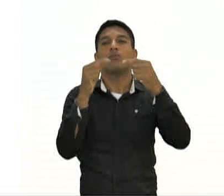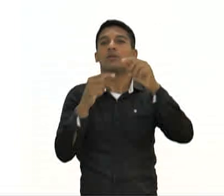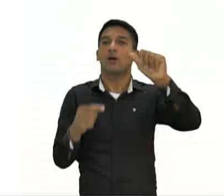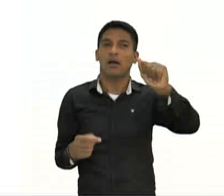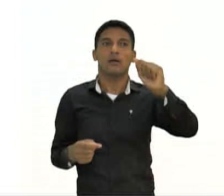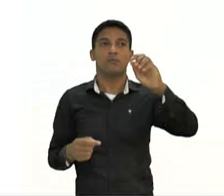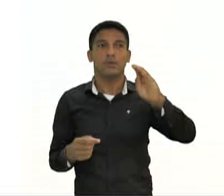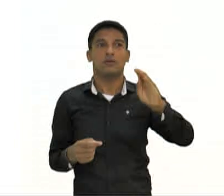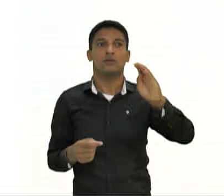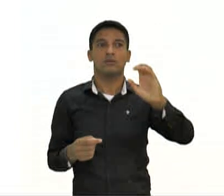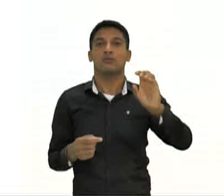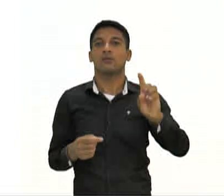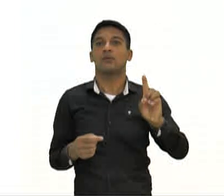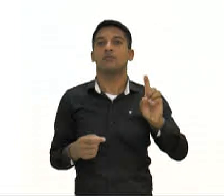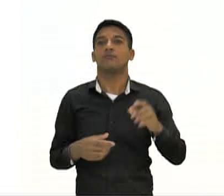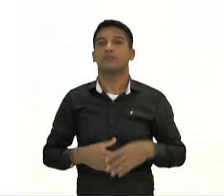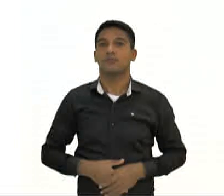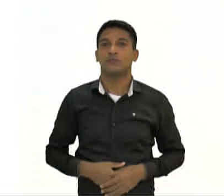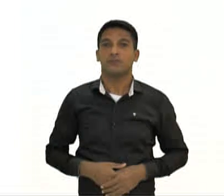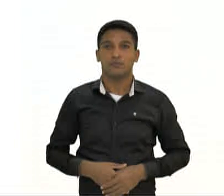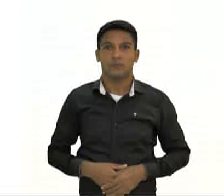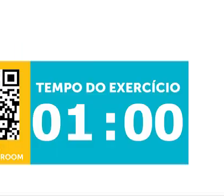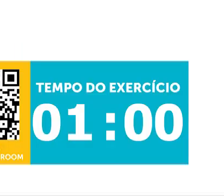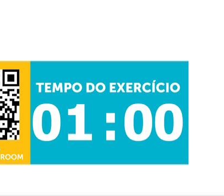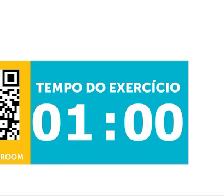Já voltamos com a resposta.